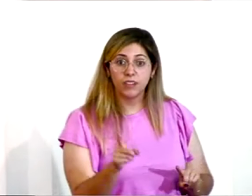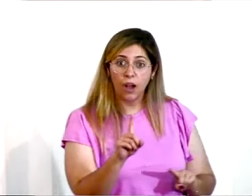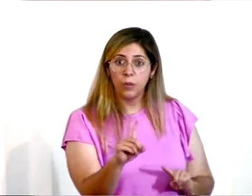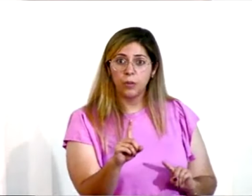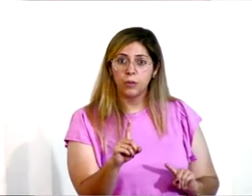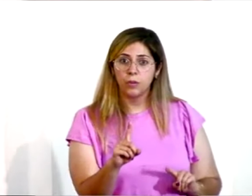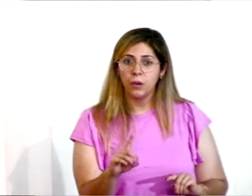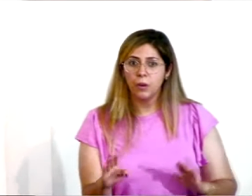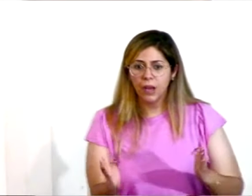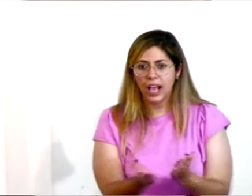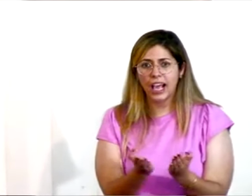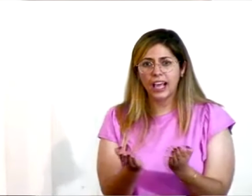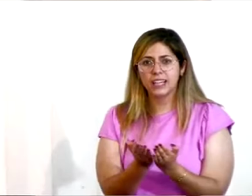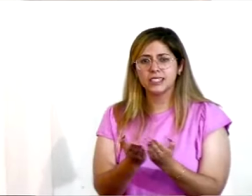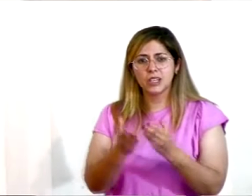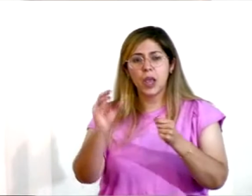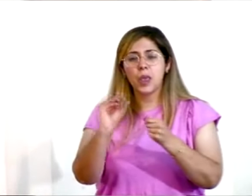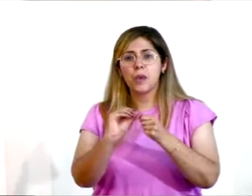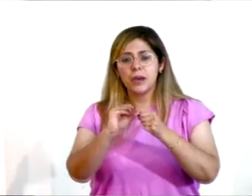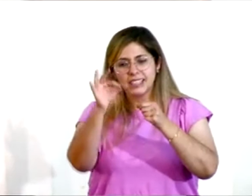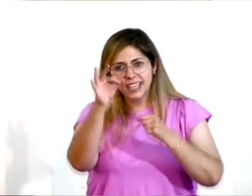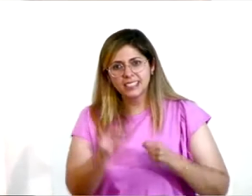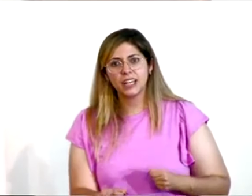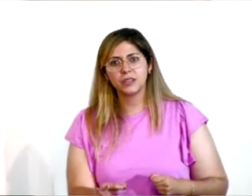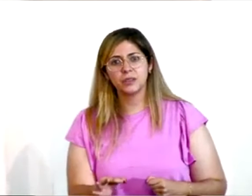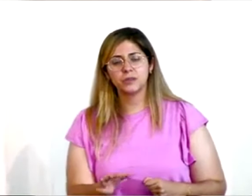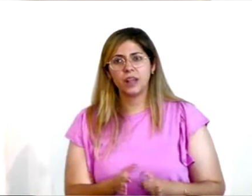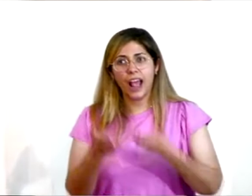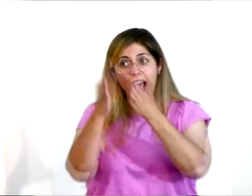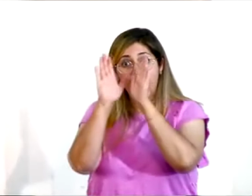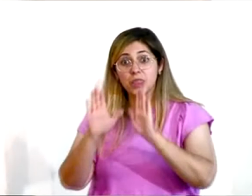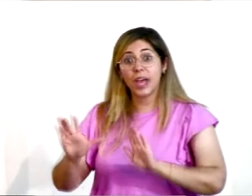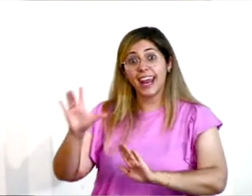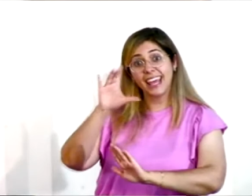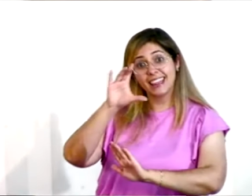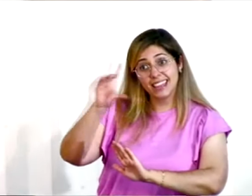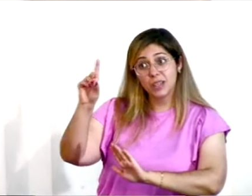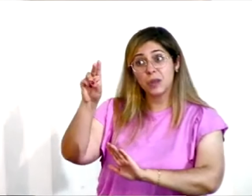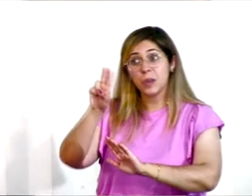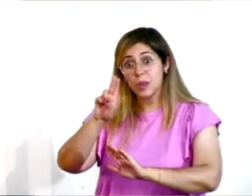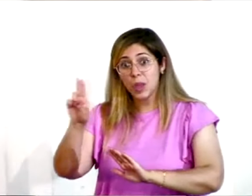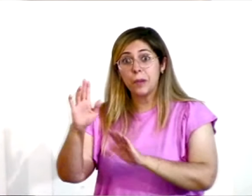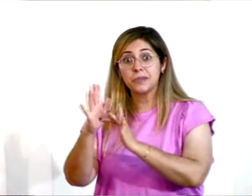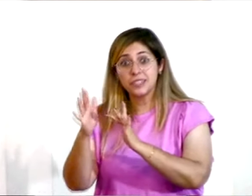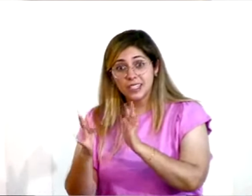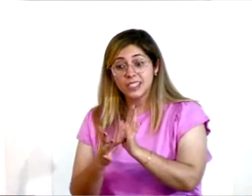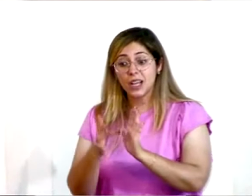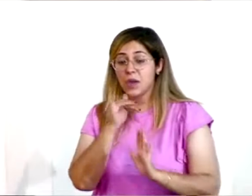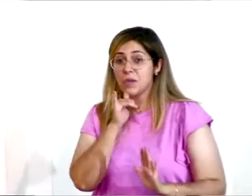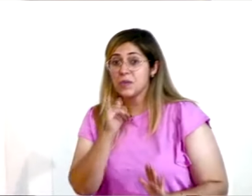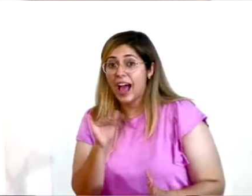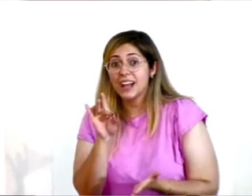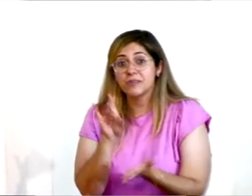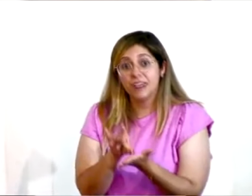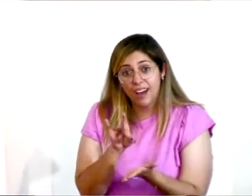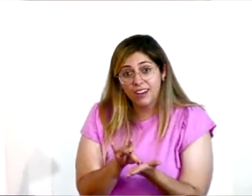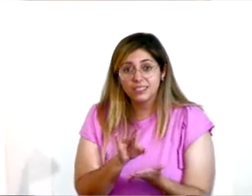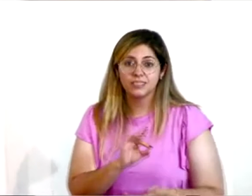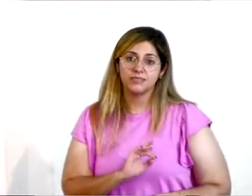Gera incomodação porque o crente faz o que é certo, adora a Deus em nome de Jesus, fala a